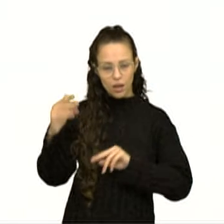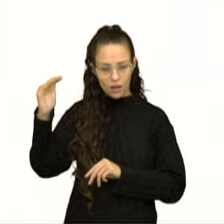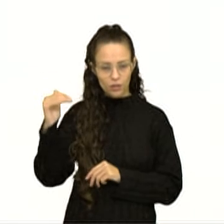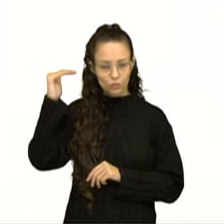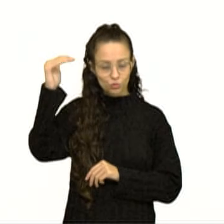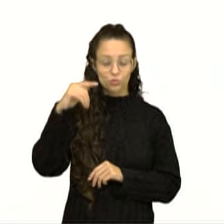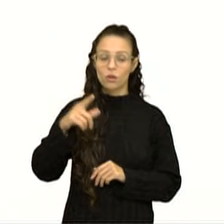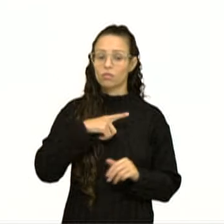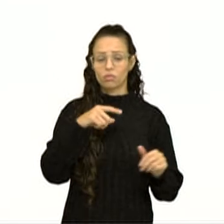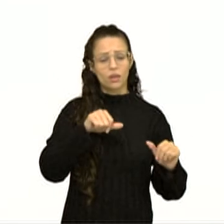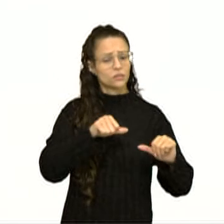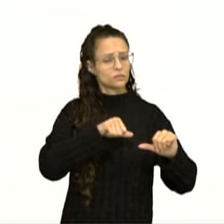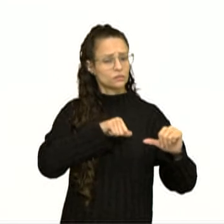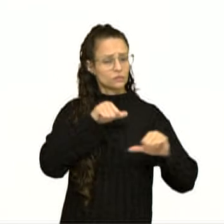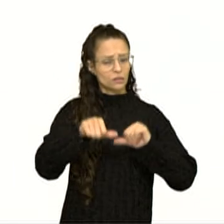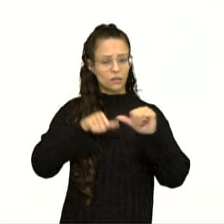transformações